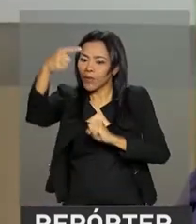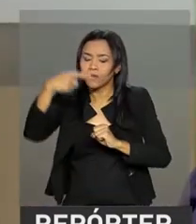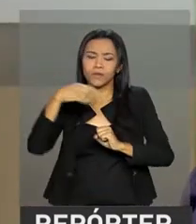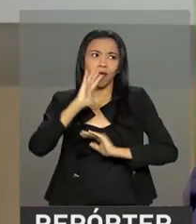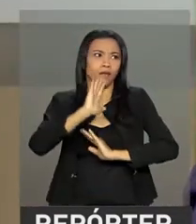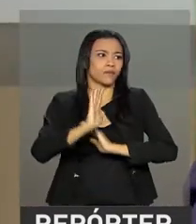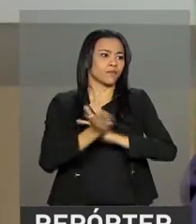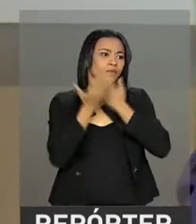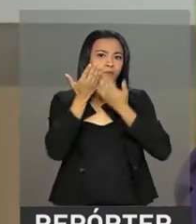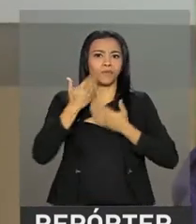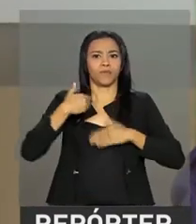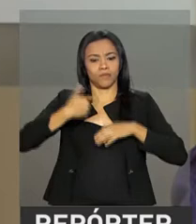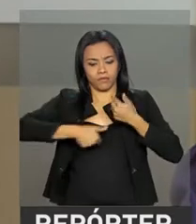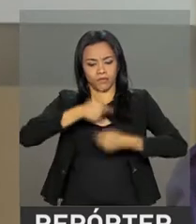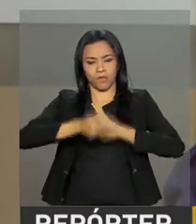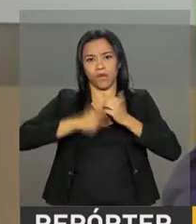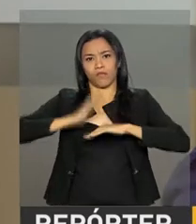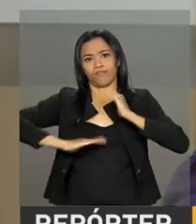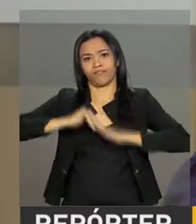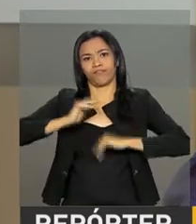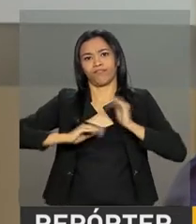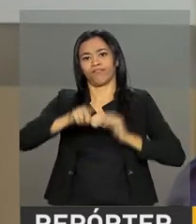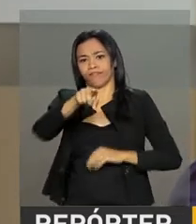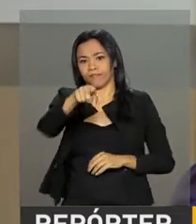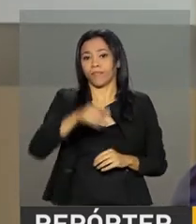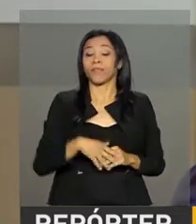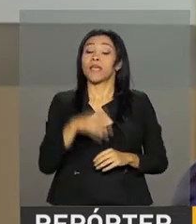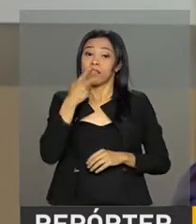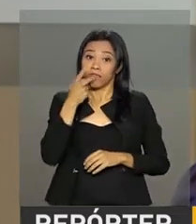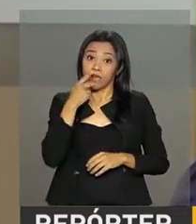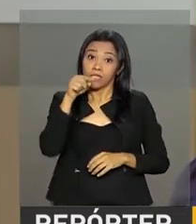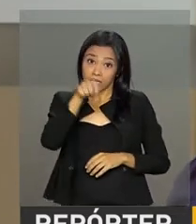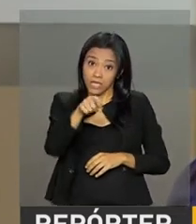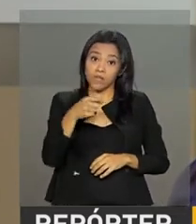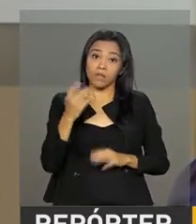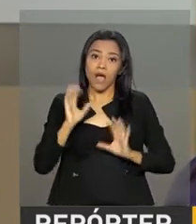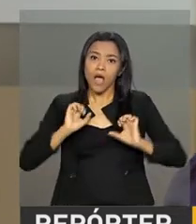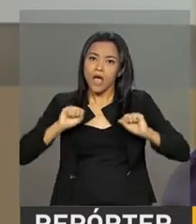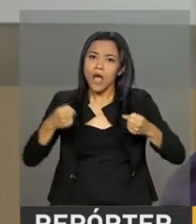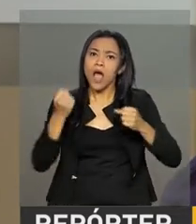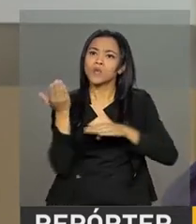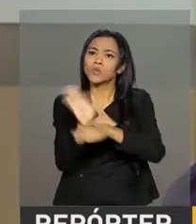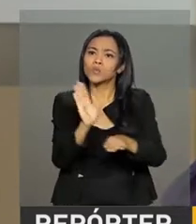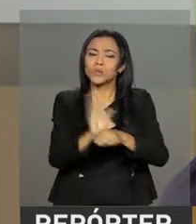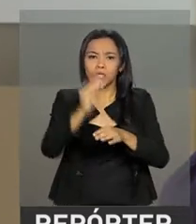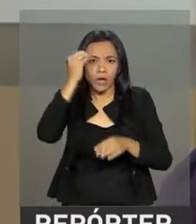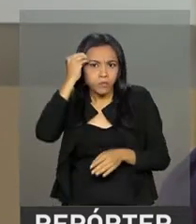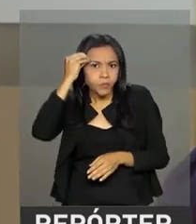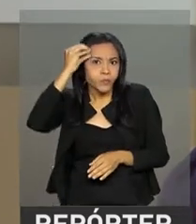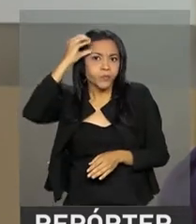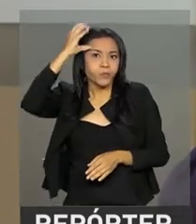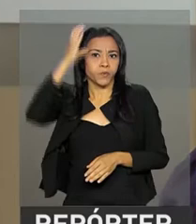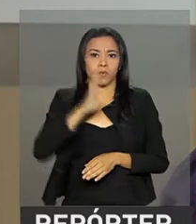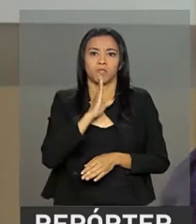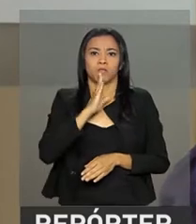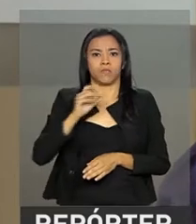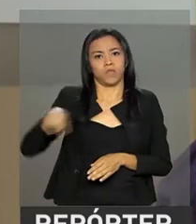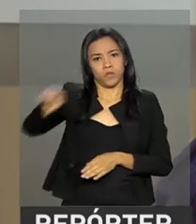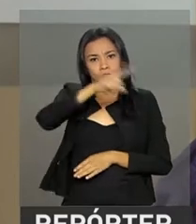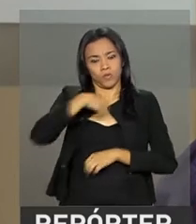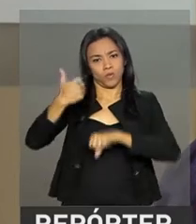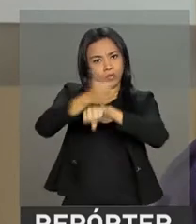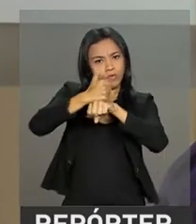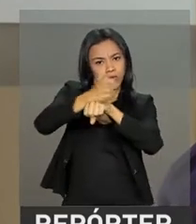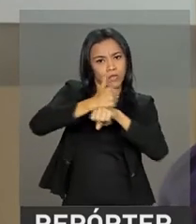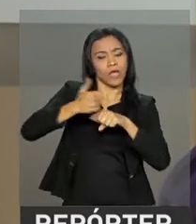atuação profissional um programa desse nível acho que contribui para aumentar o senso crítico de qualquer profissional e melhorar com certeza as